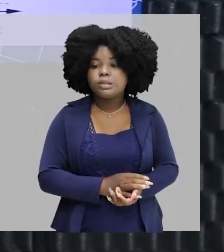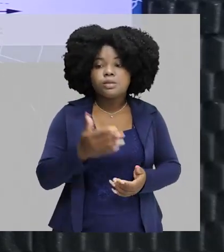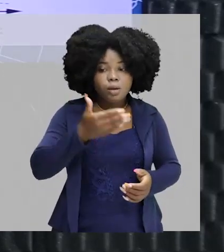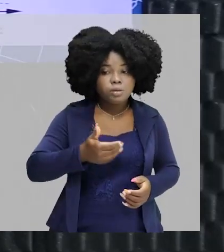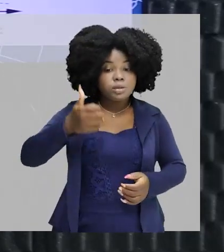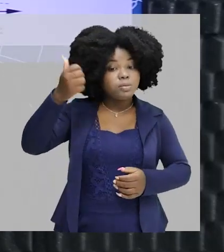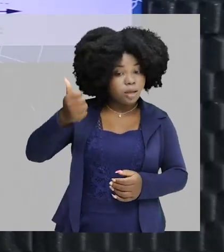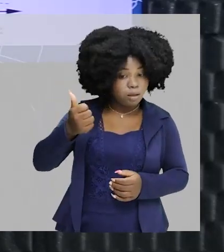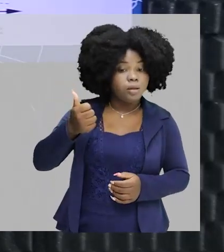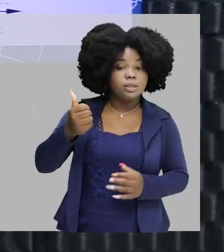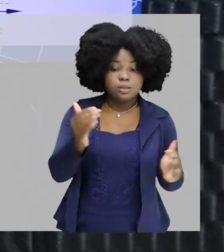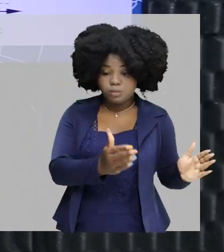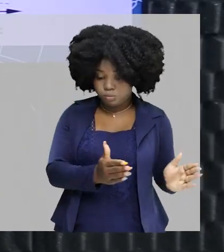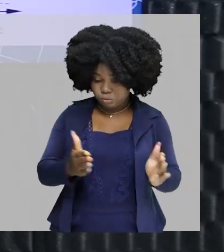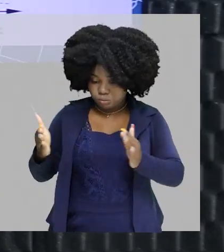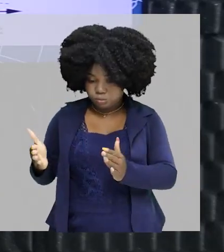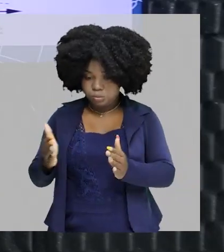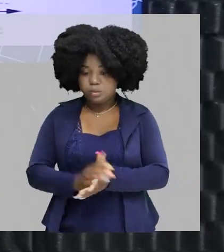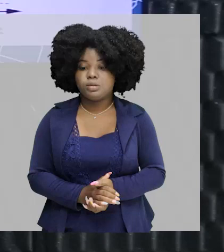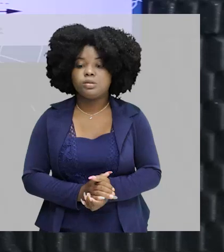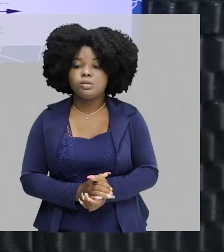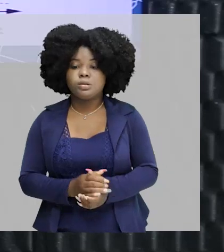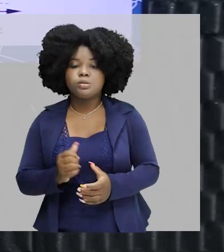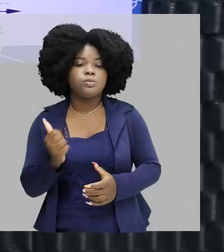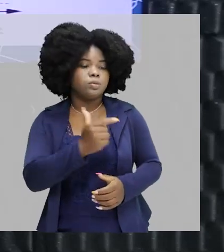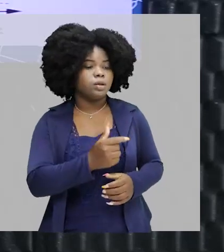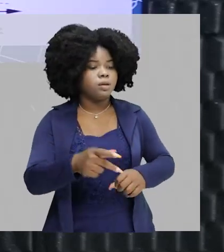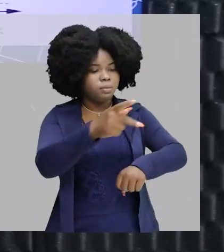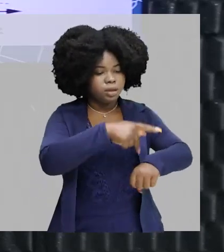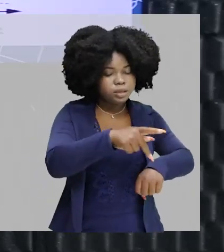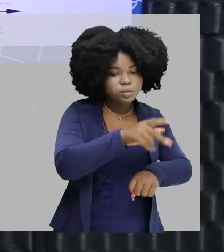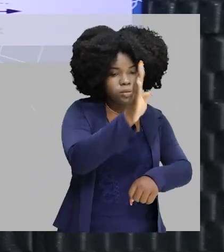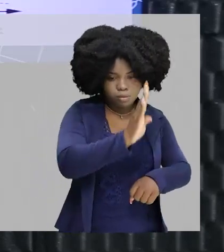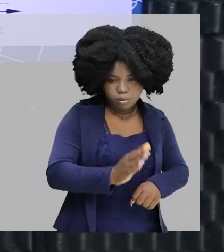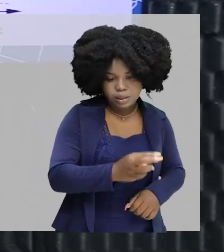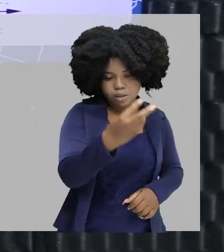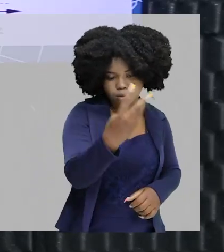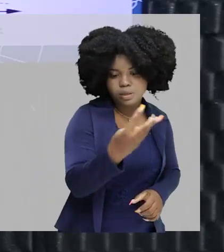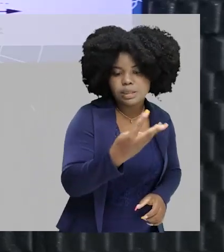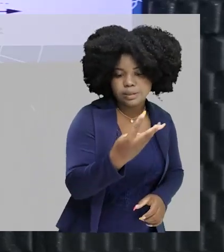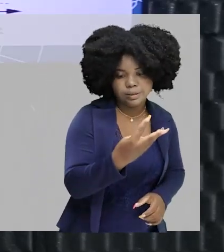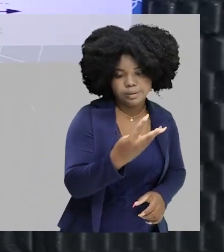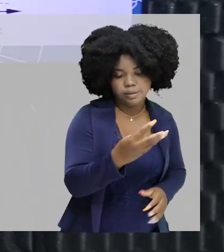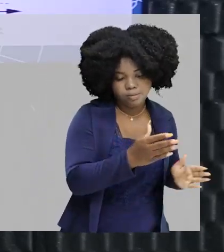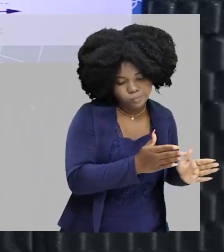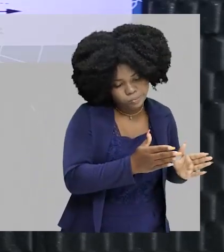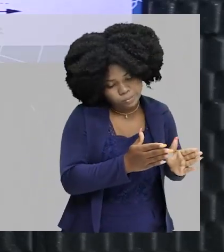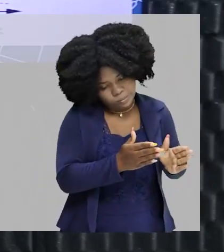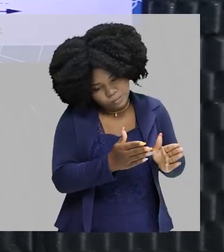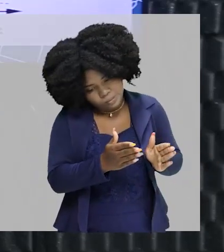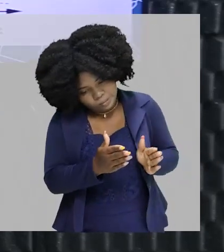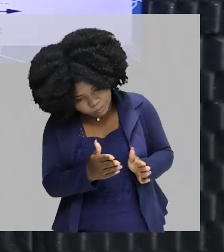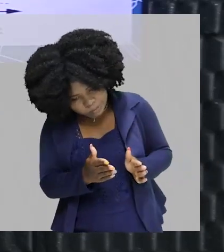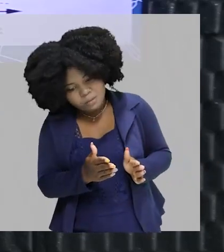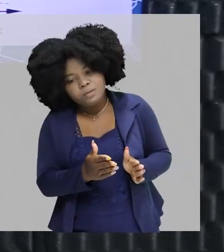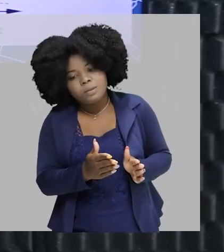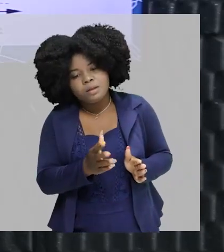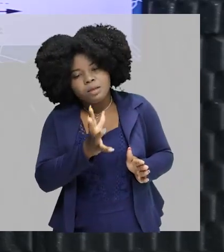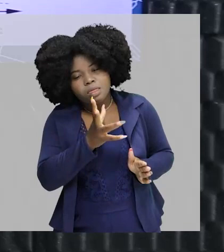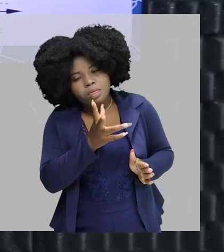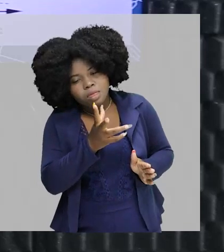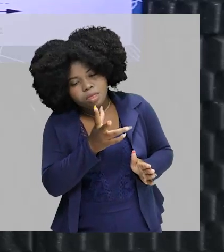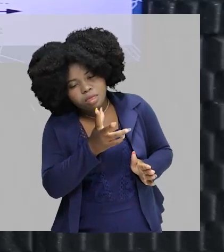transição demográfica. Tá? Enquanto países como o Brasil, por exemplo, estão na terceira fase, ou seja, uma fase de